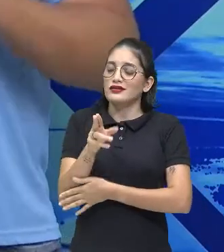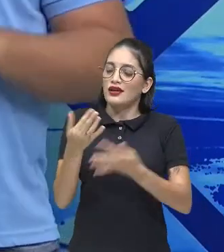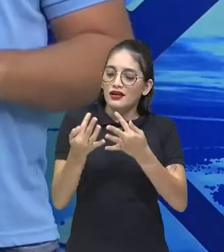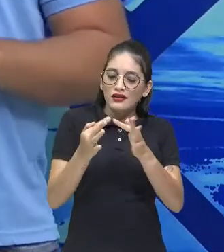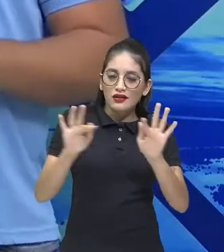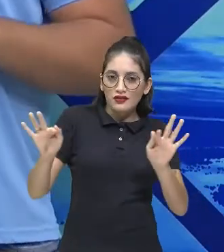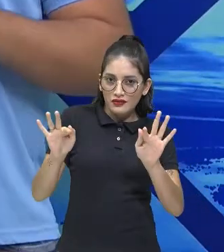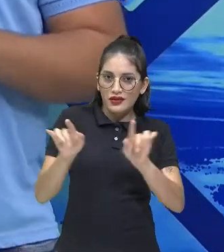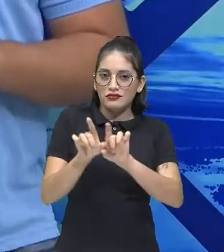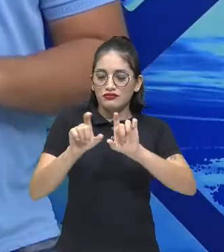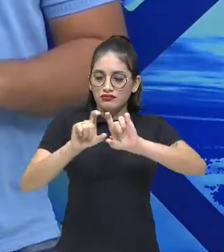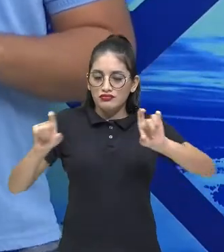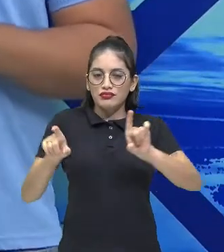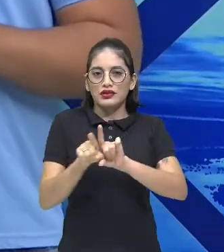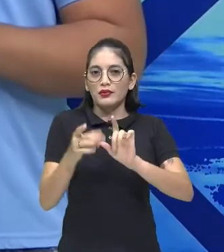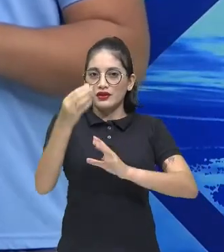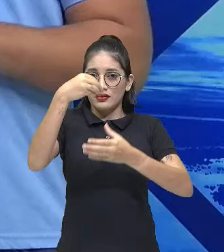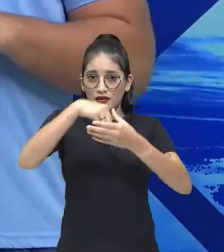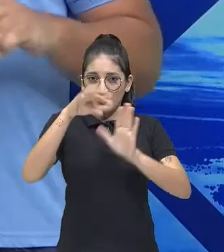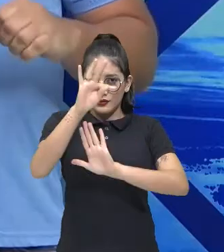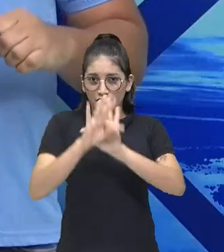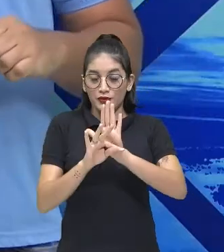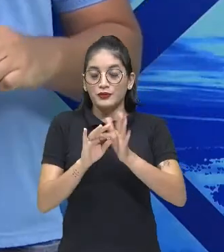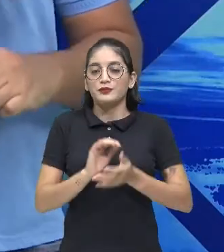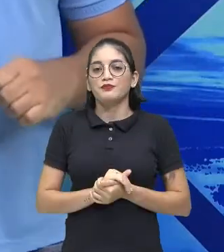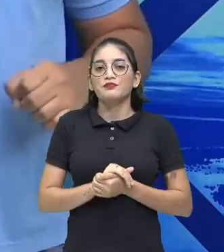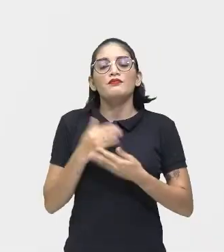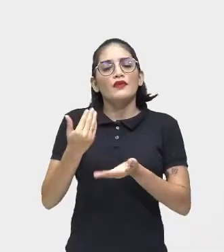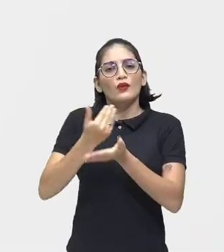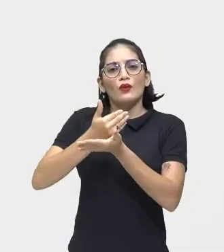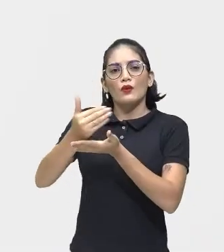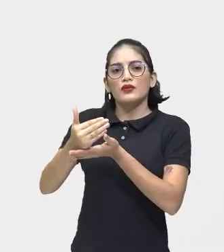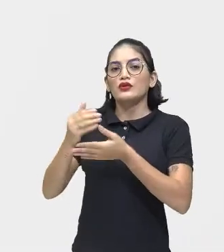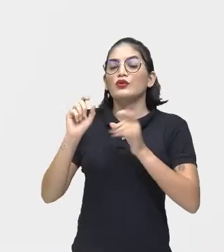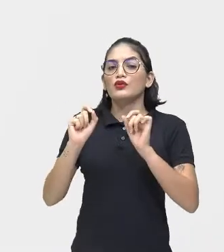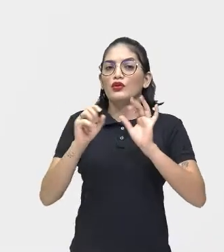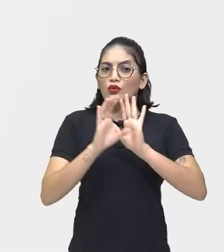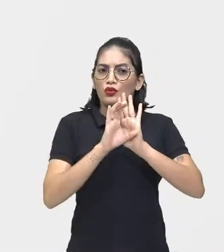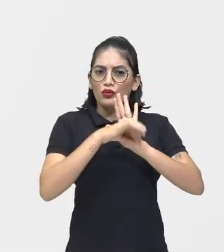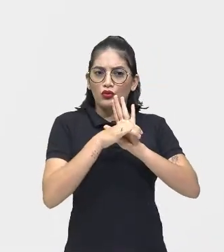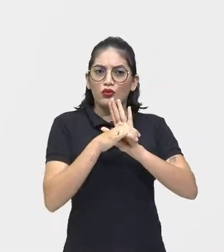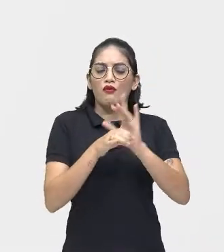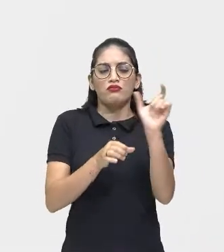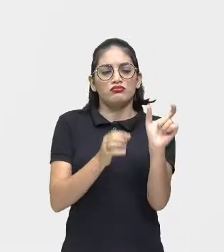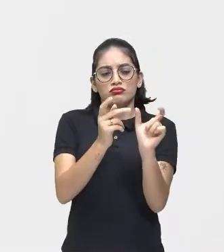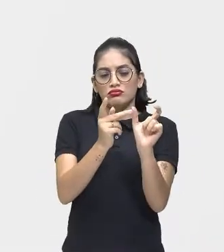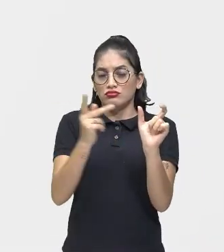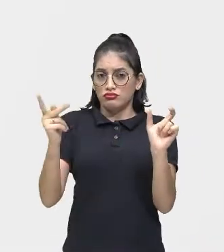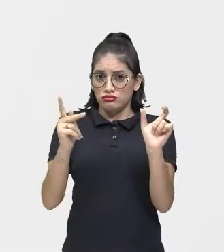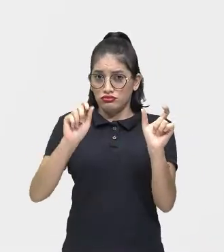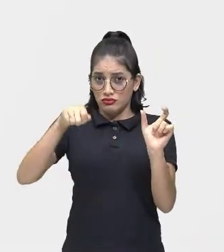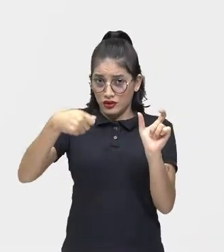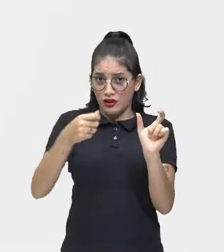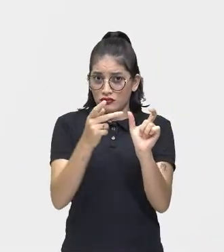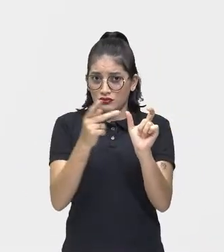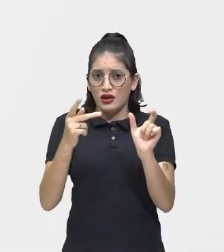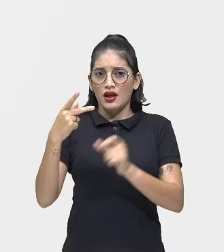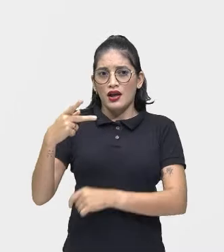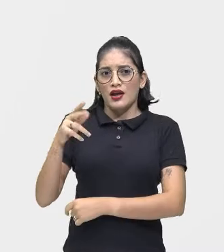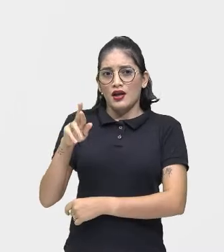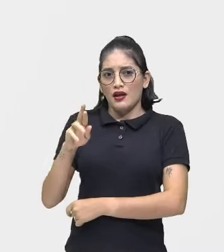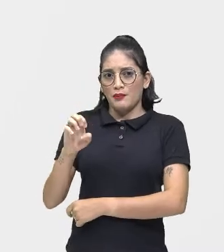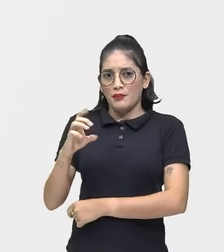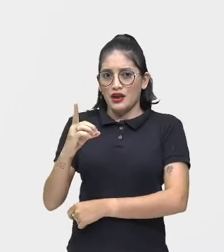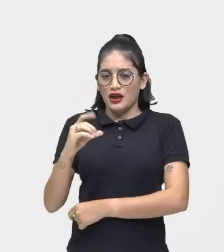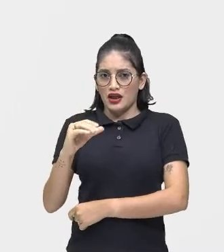orações e dos textos, certo? Então começando aí com o conceito, o predicado, vamos lembrar o que é o